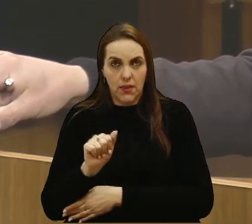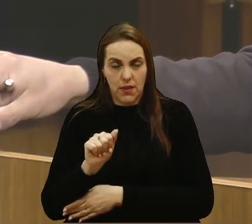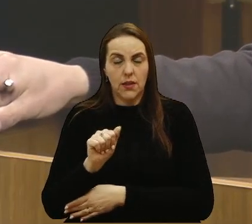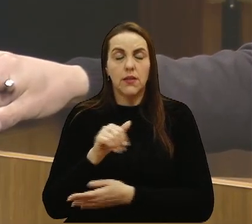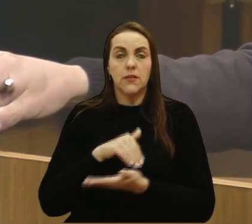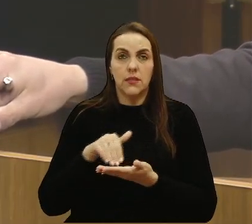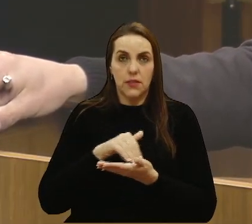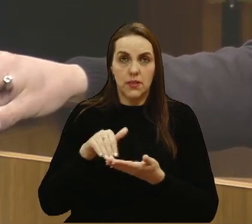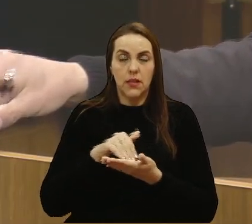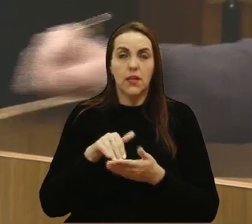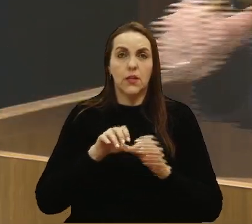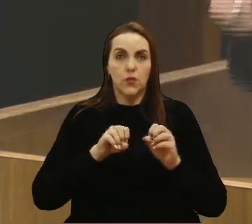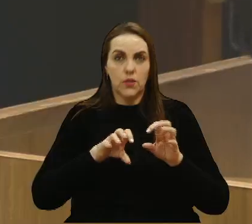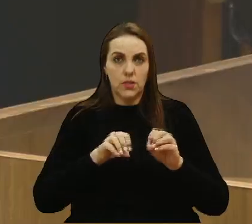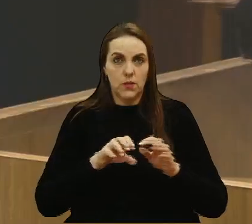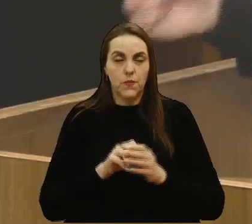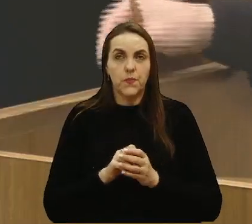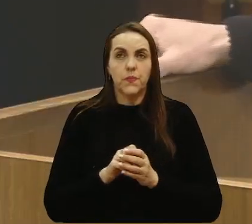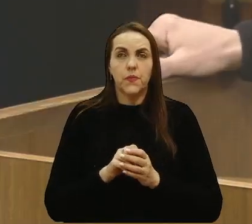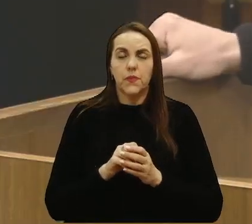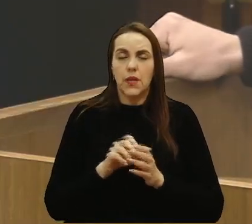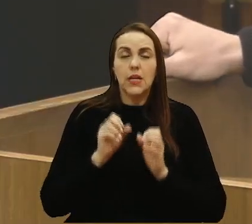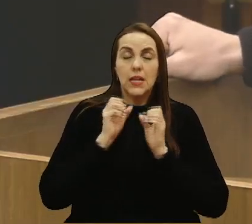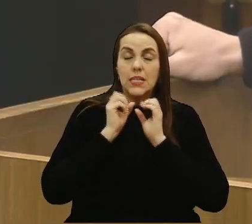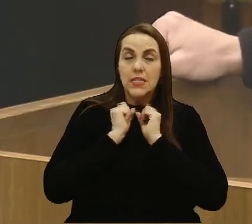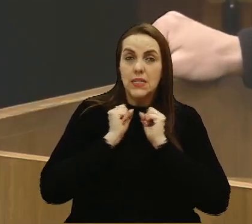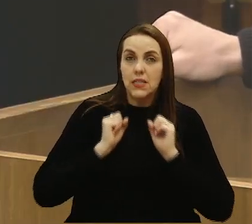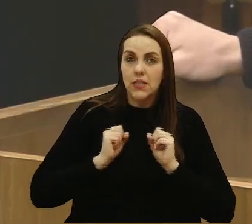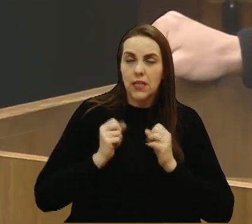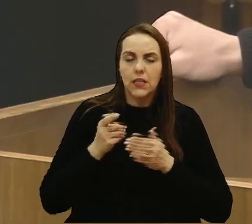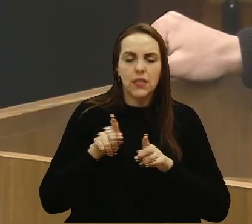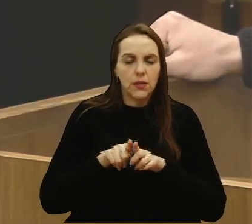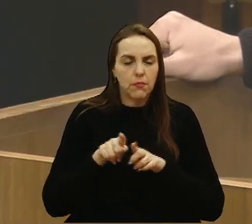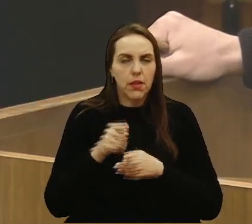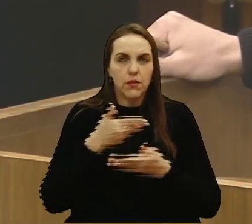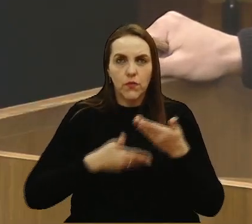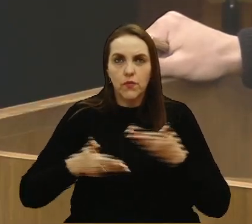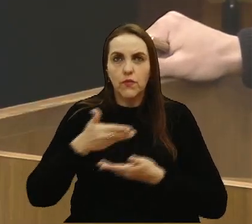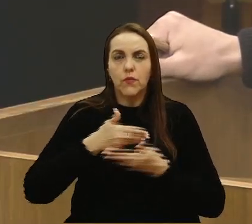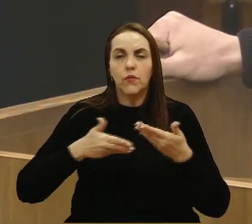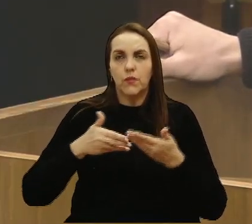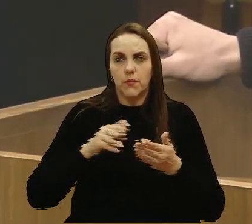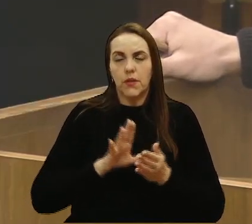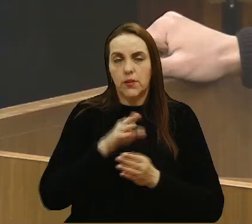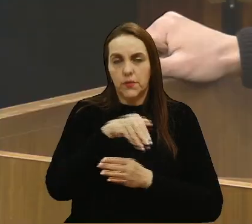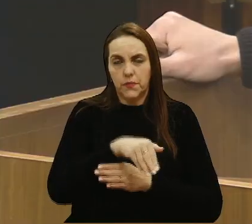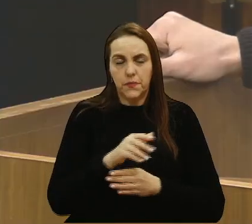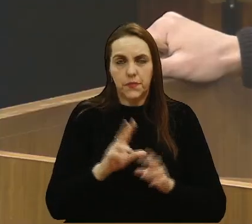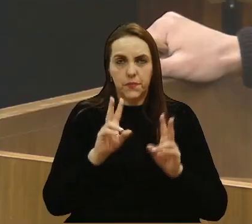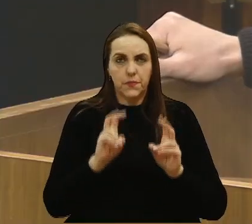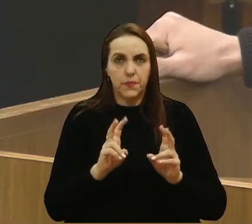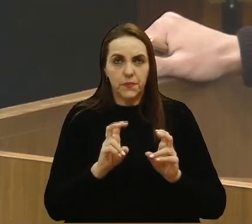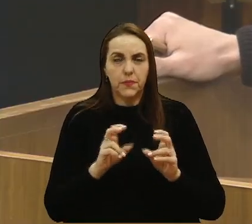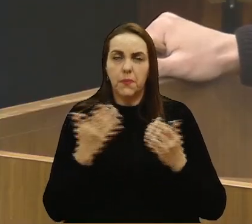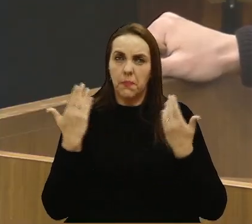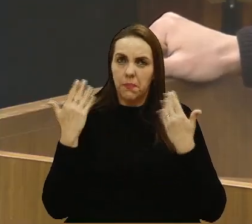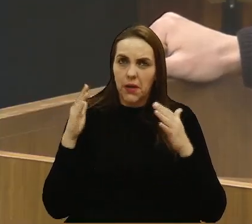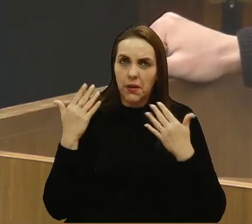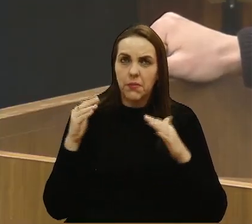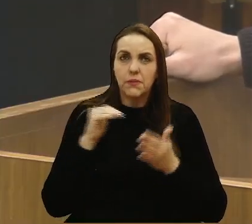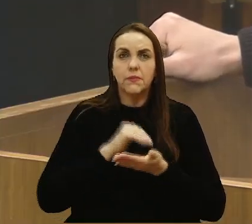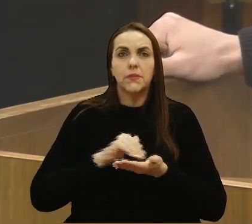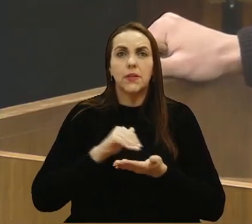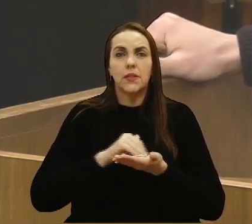Educação, às demais secretarias envolvidas nesse segmento, mas parabéns, secretária. Continue com